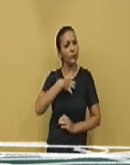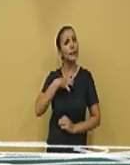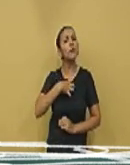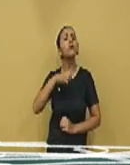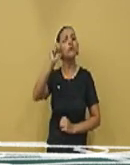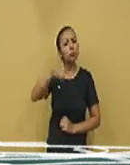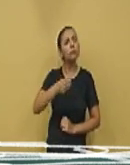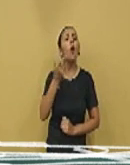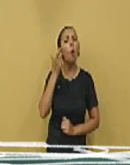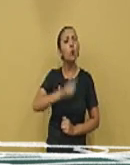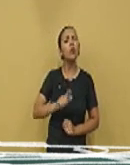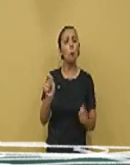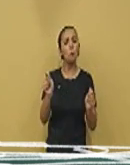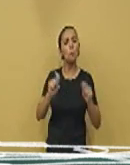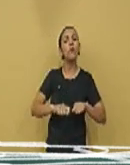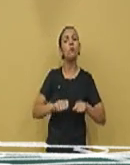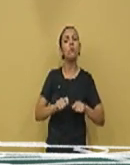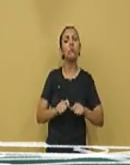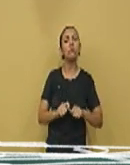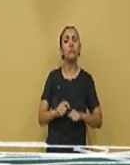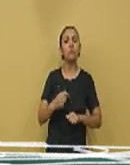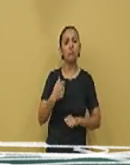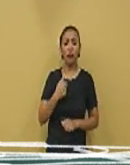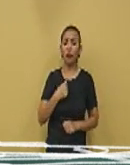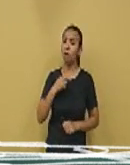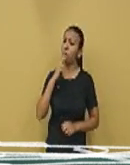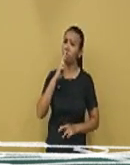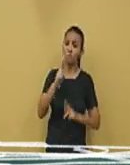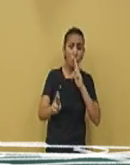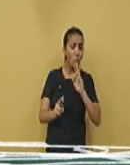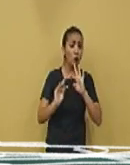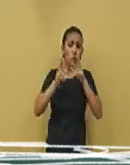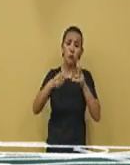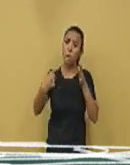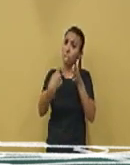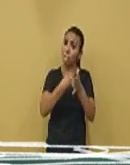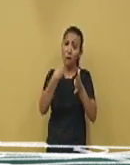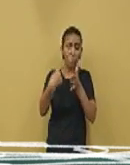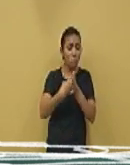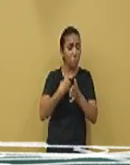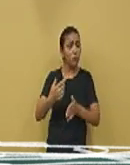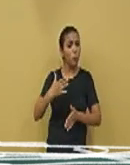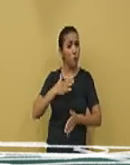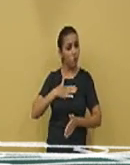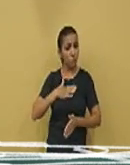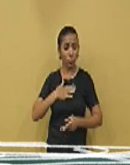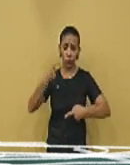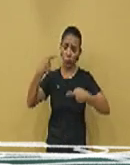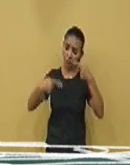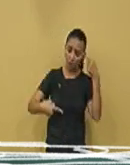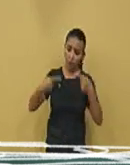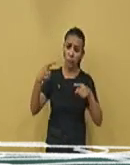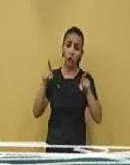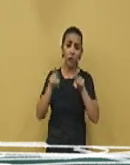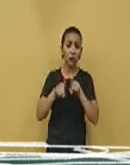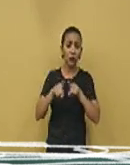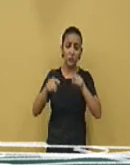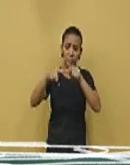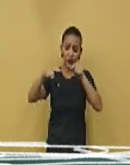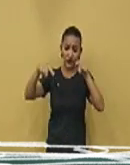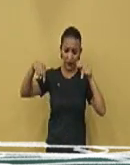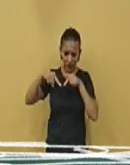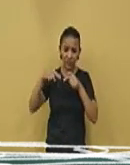sim. Tenho respondido todas as perguntas que me são feitas no debate e nas salas de